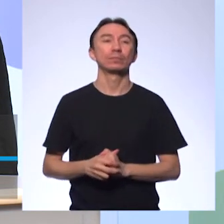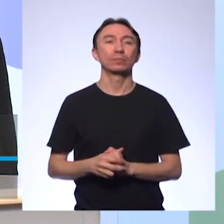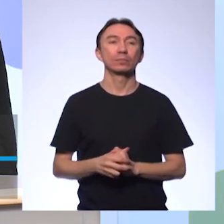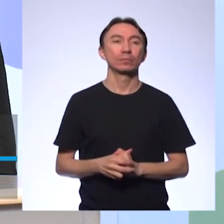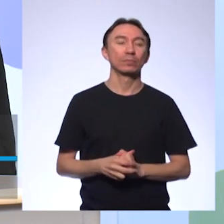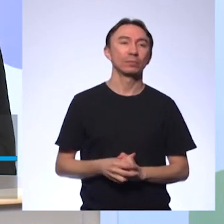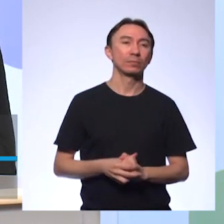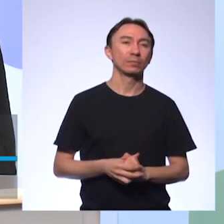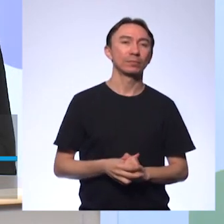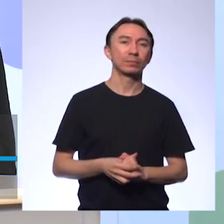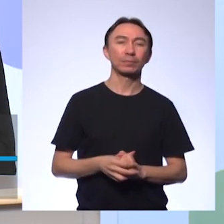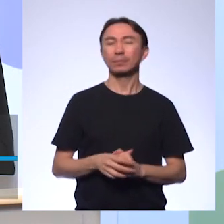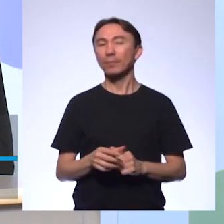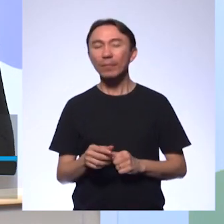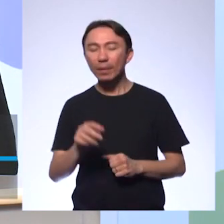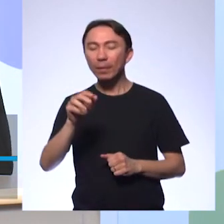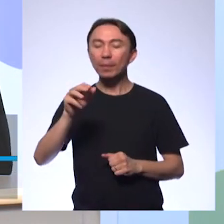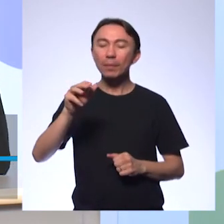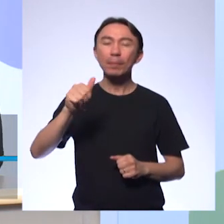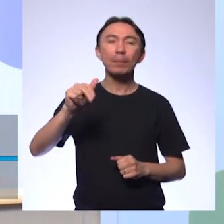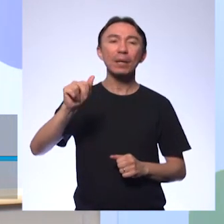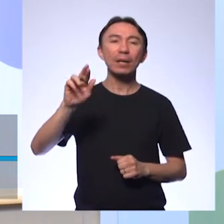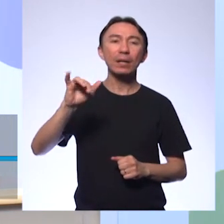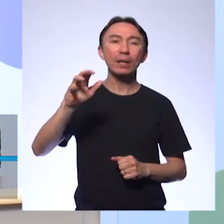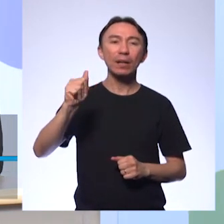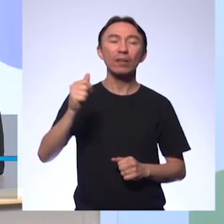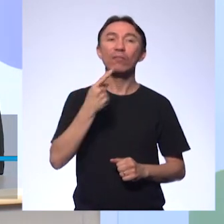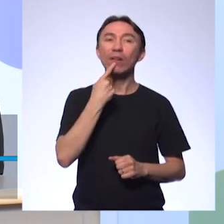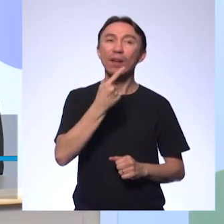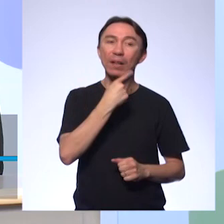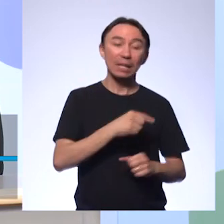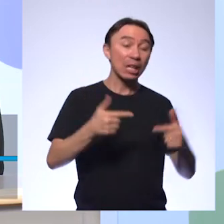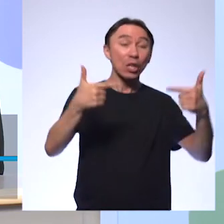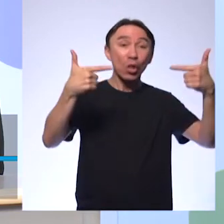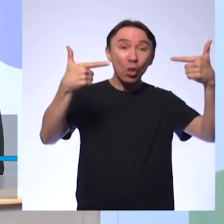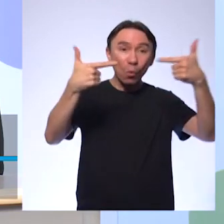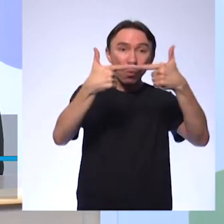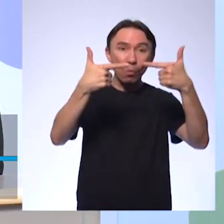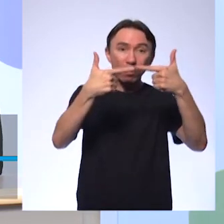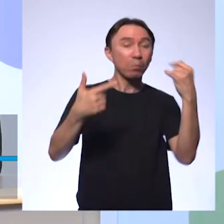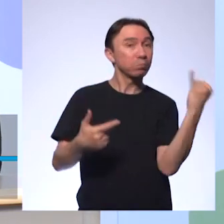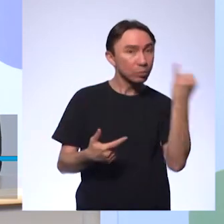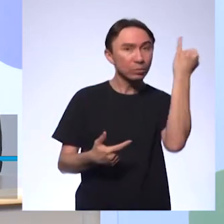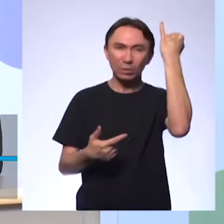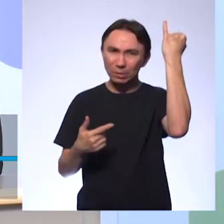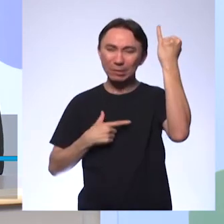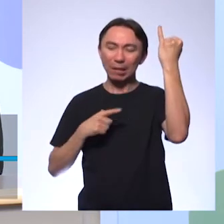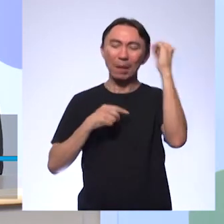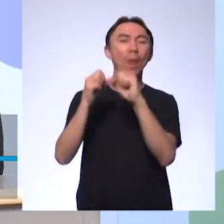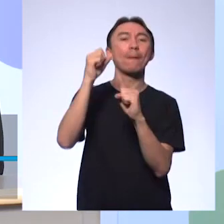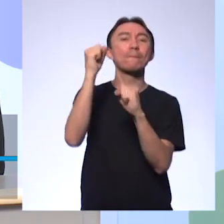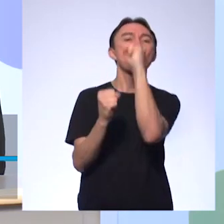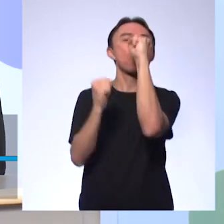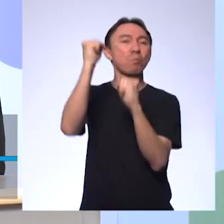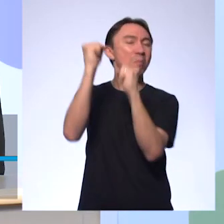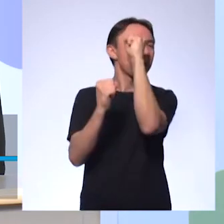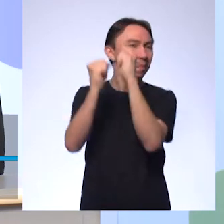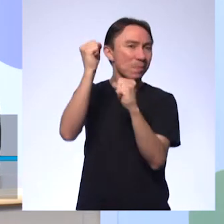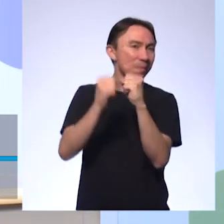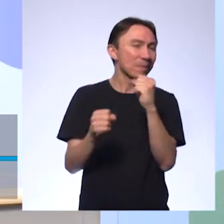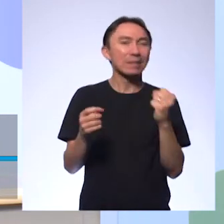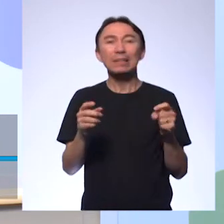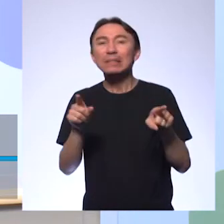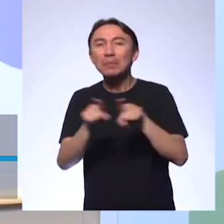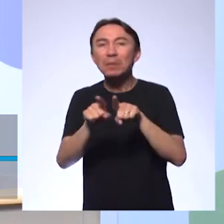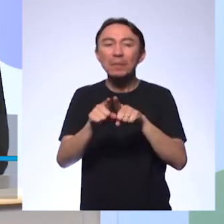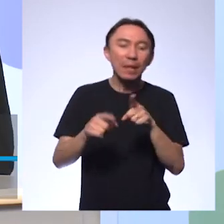A Maria Júlia, olha que interessante. Os isômeros são importantes na indústria. Como serão para saber como serão usadas